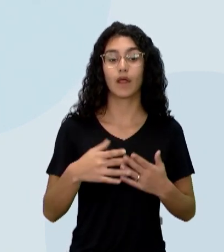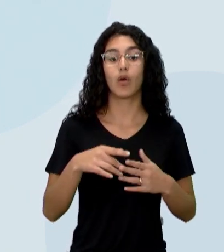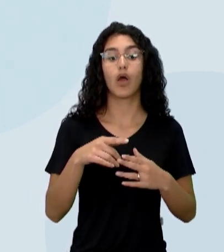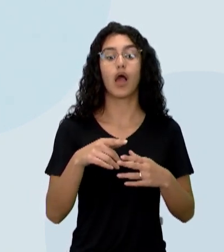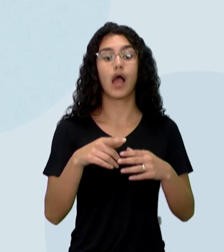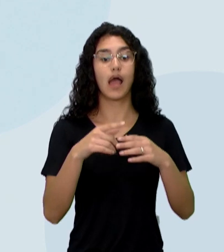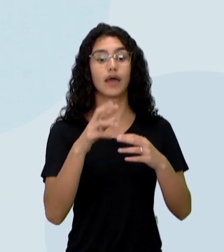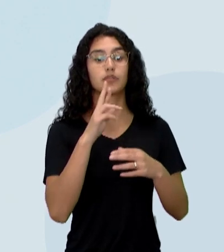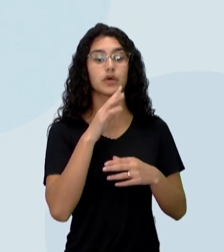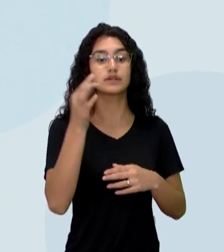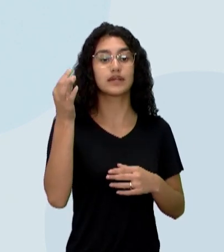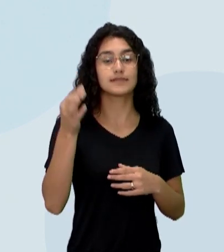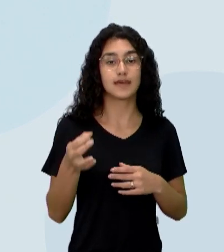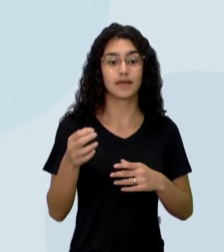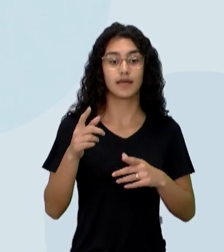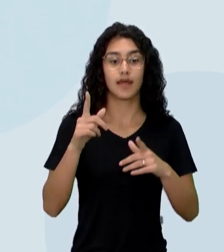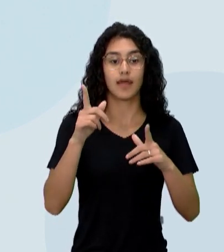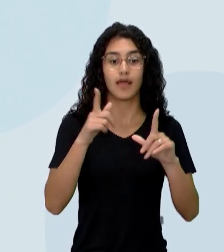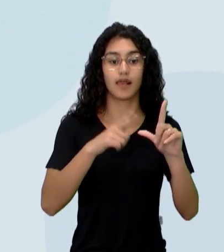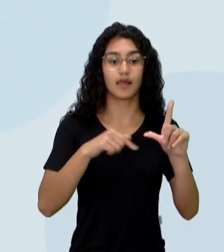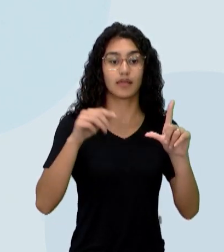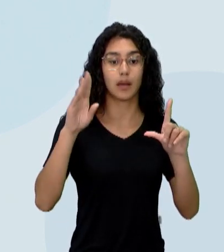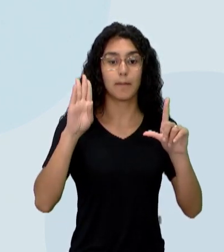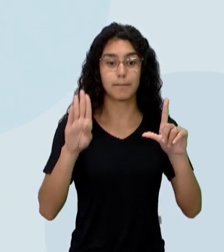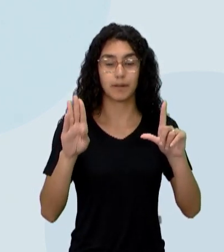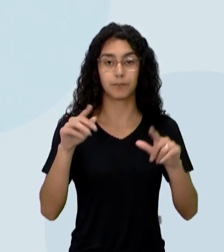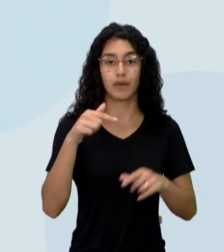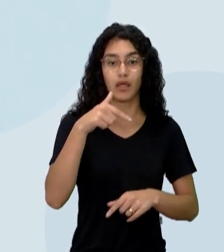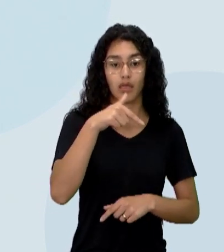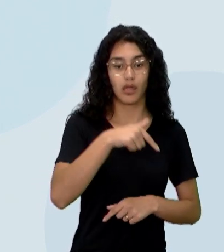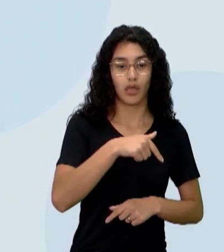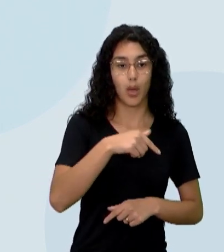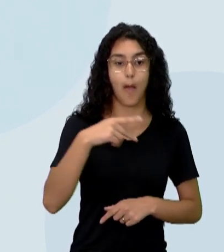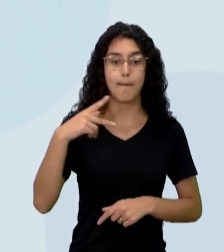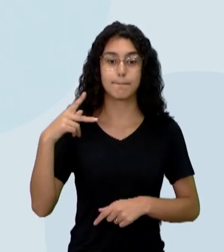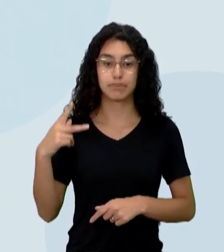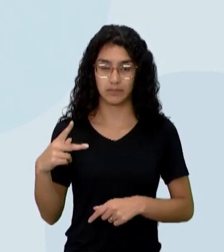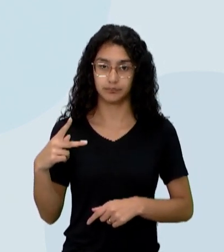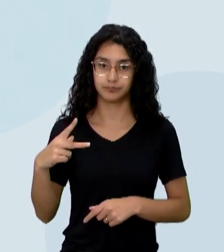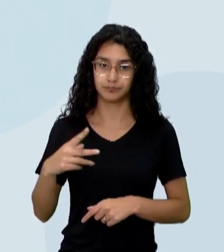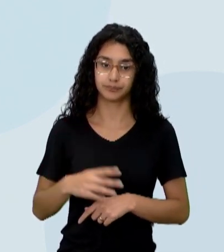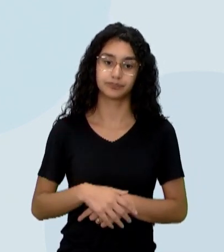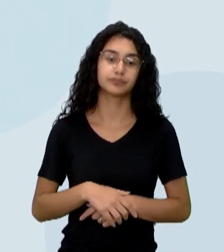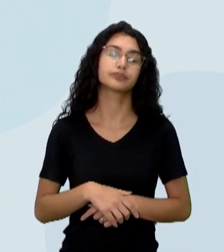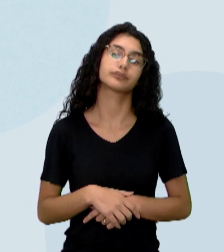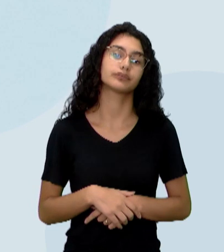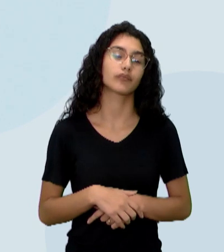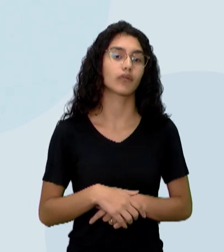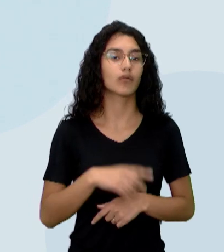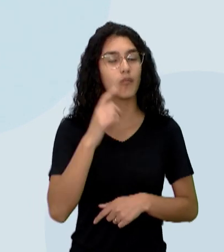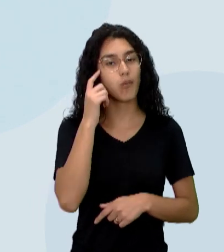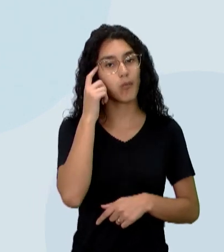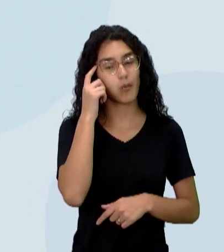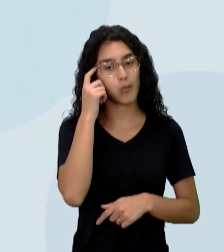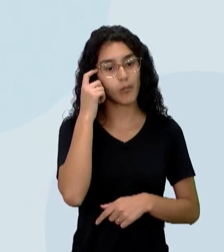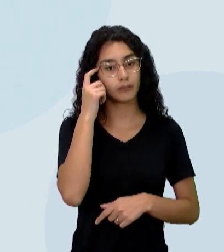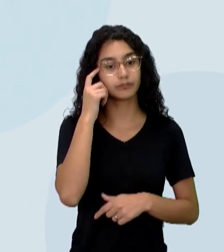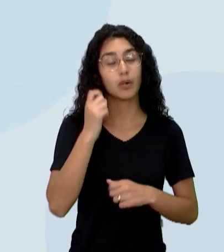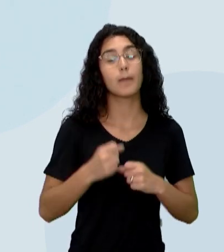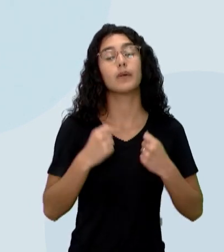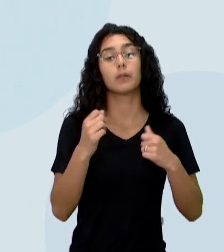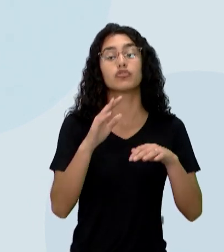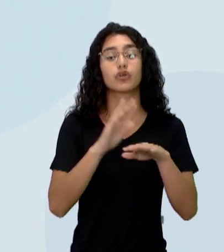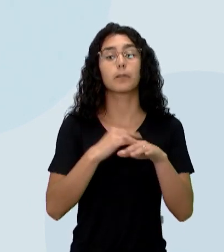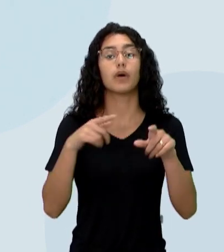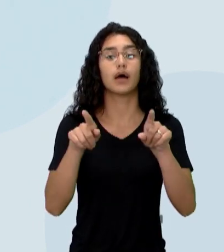alternativa correta é a alternativa B de bola, de Q a P. né, segmento de reta QP. Nós poderíamos